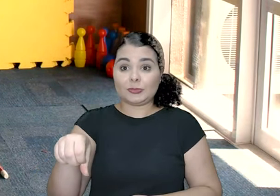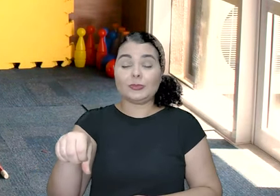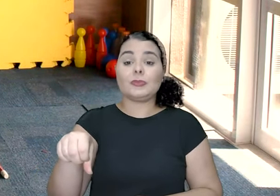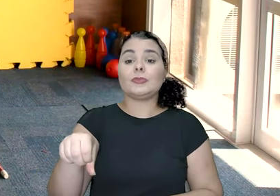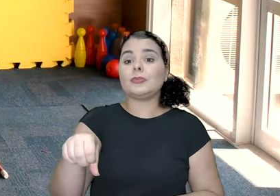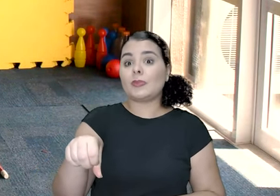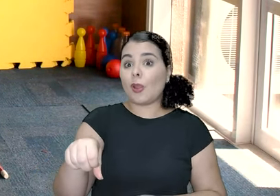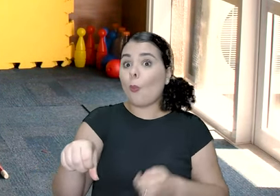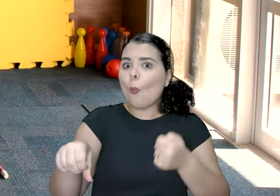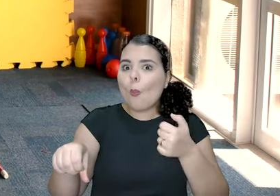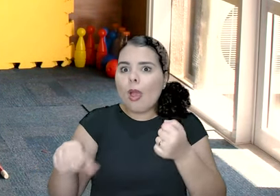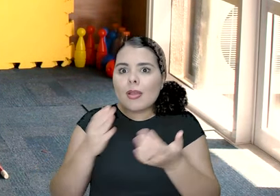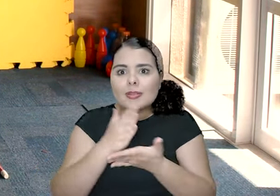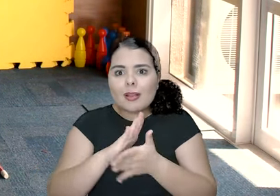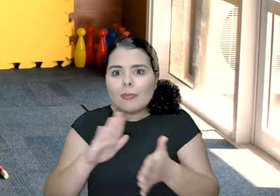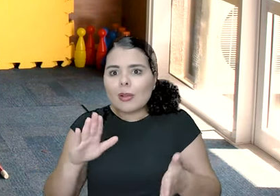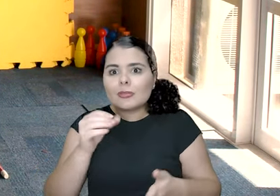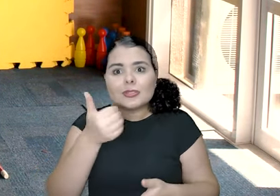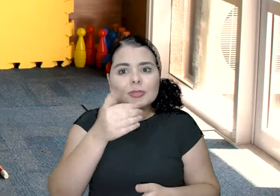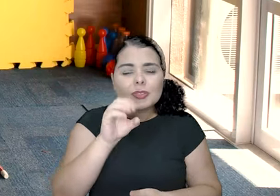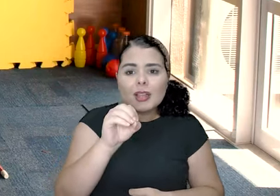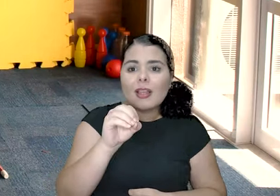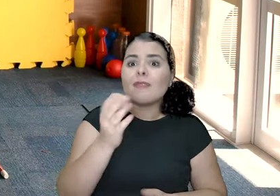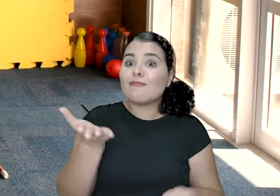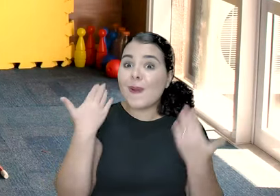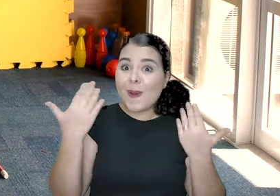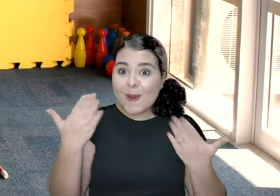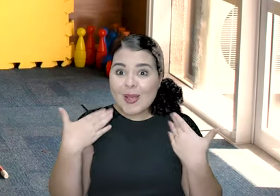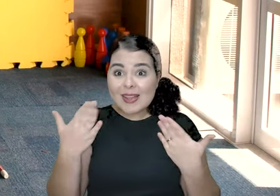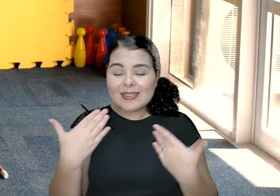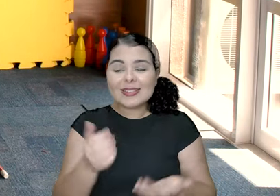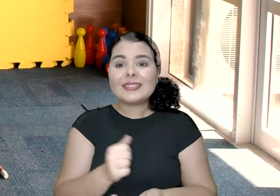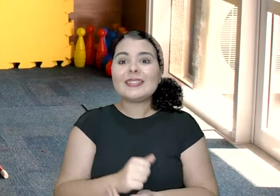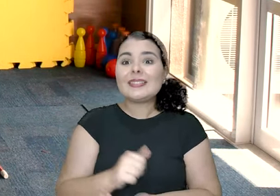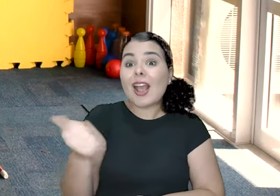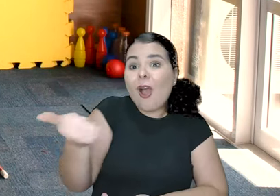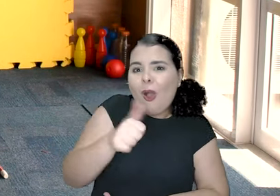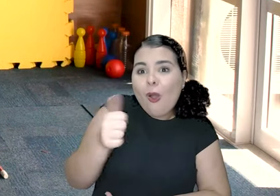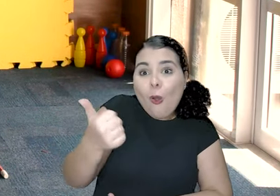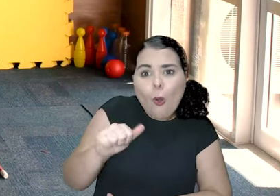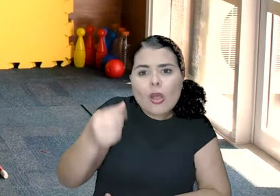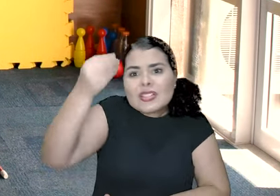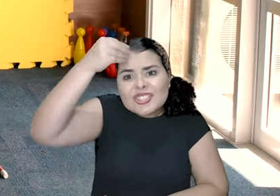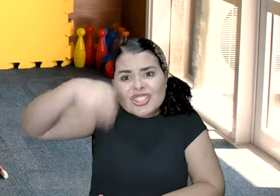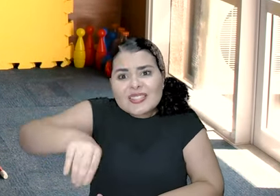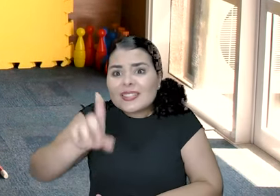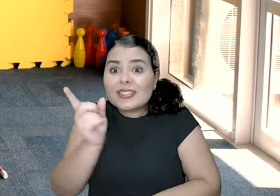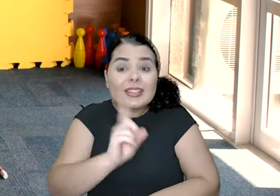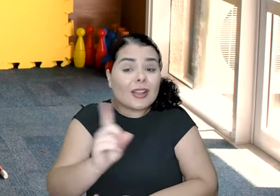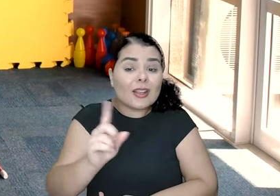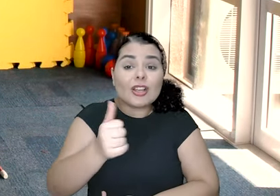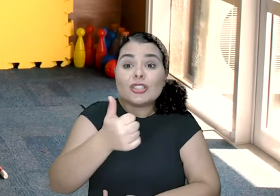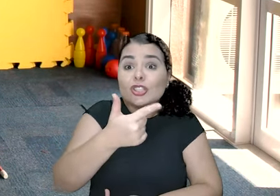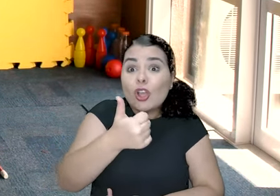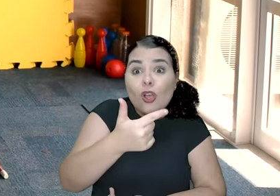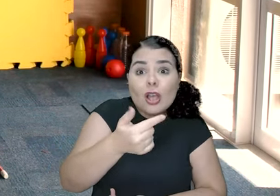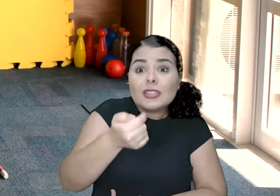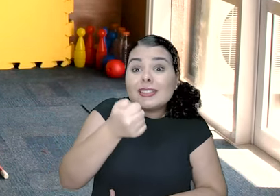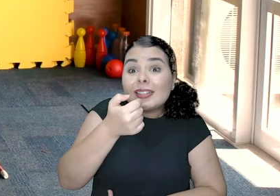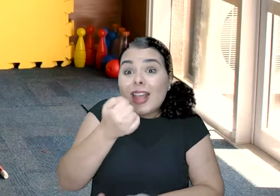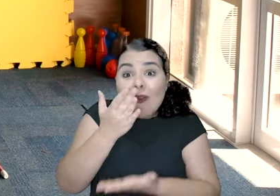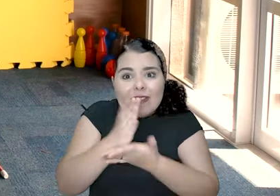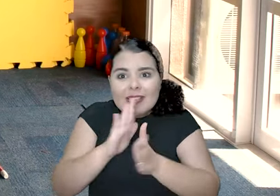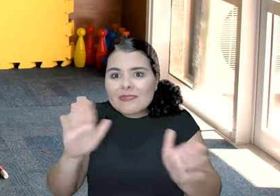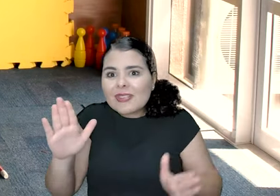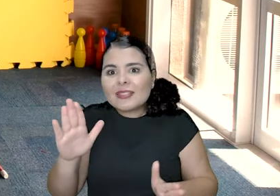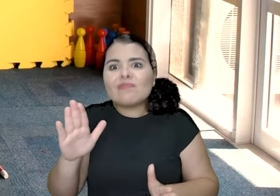9, tá acabando. 10, bora, gente! 11, não desiste. 12, tá